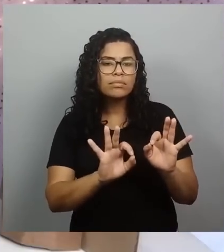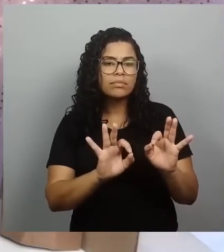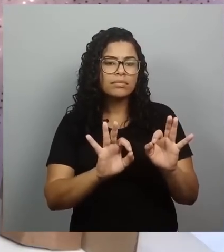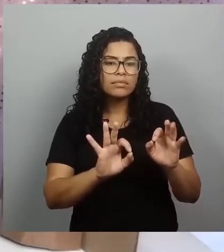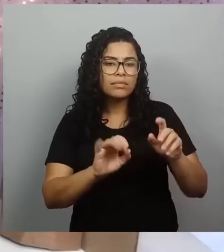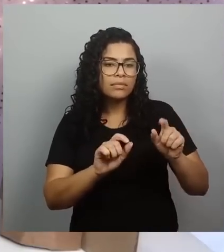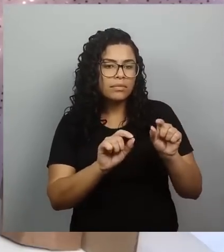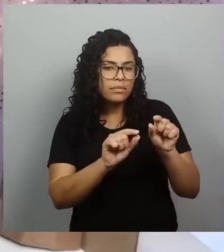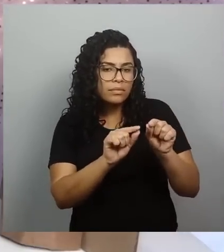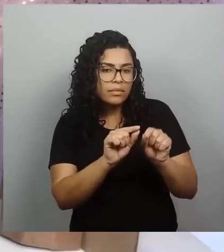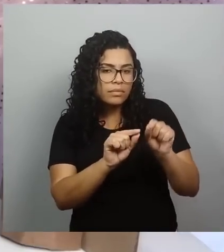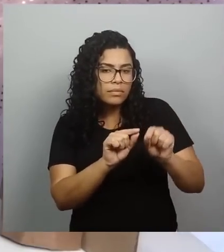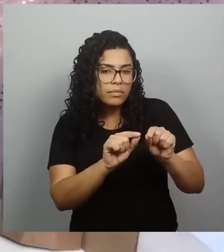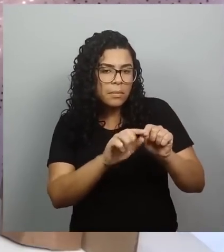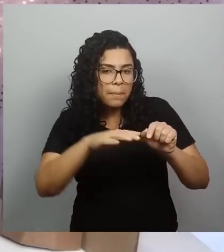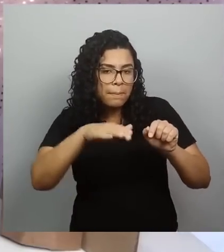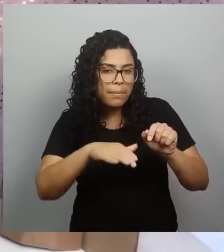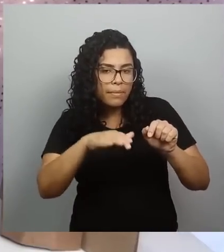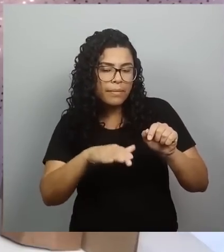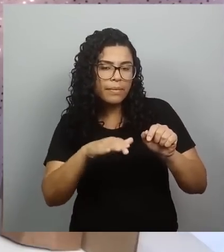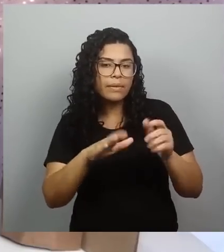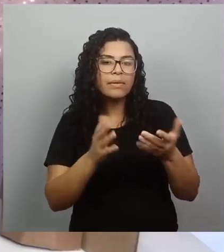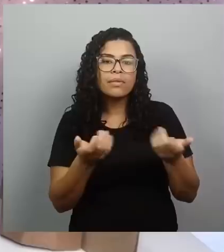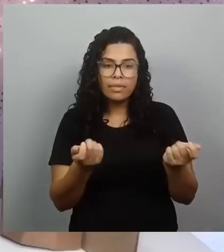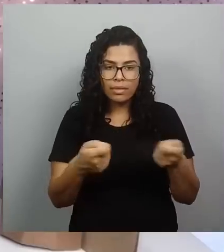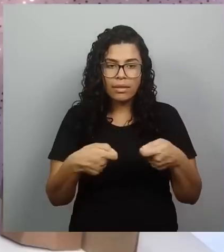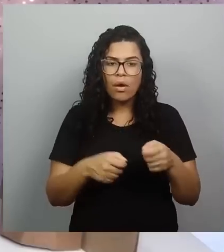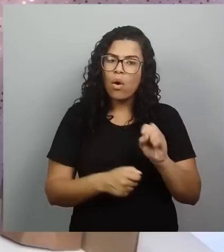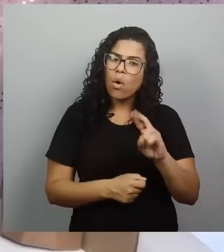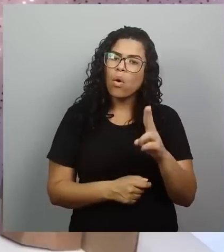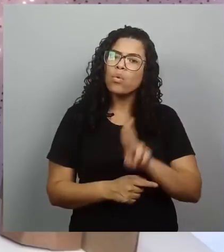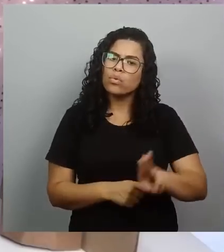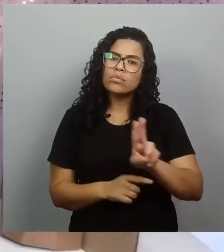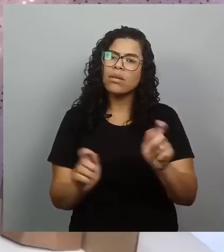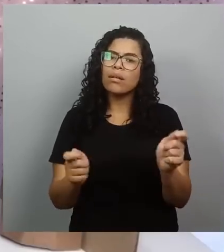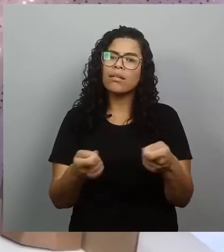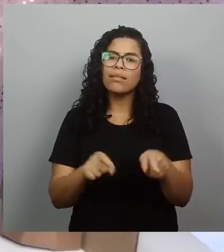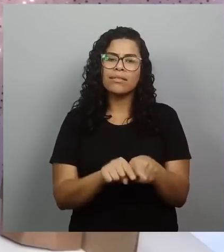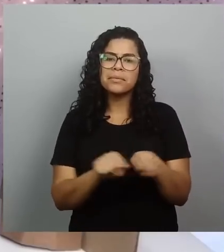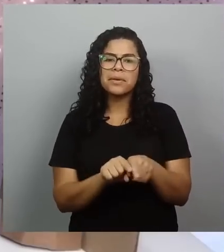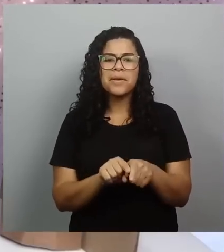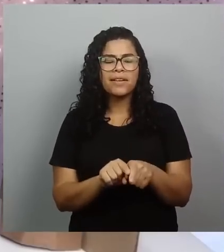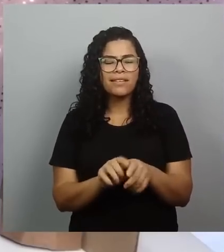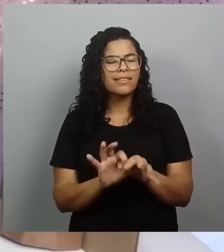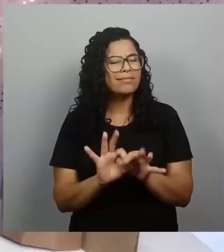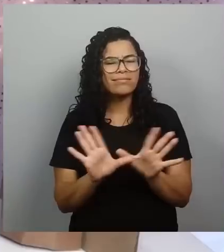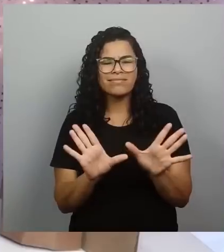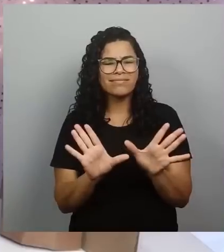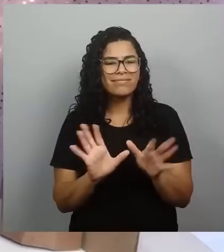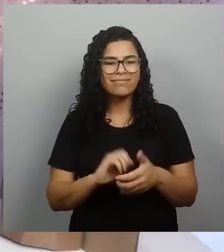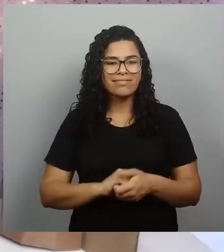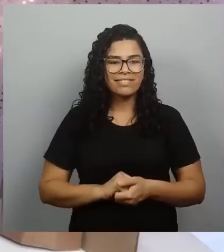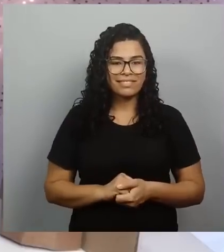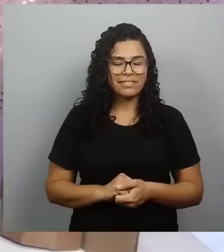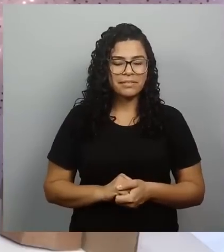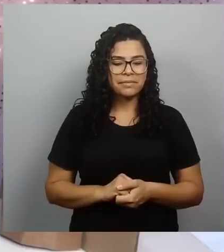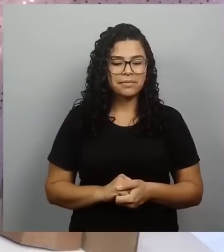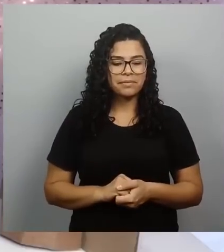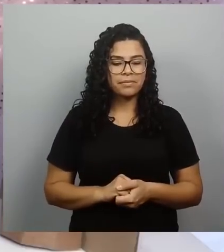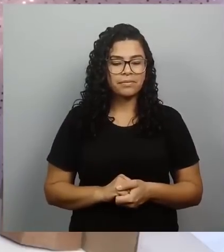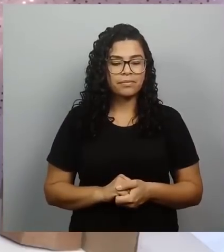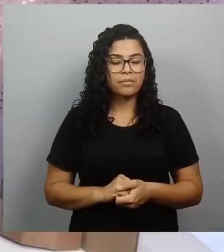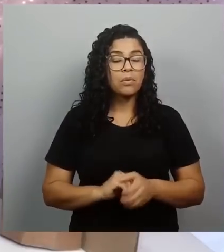fazer um buraquinho menor e colocar ele para baixo ou usá-lo assim mesmo, se ele não ficar muito pesado.